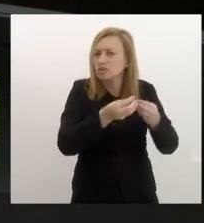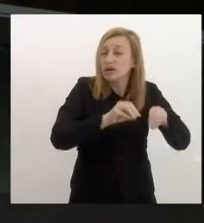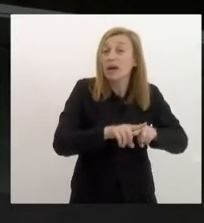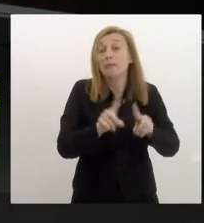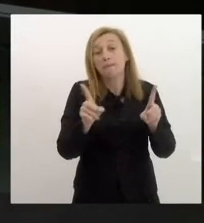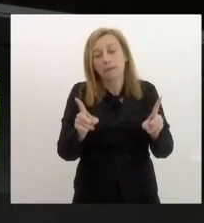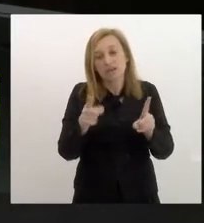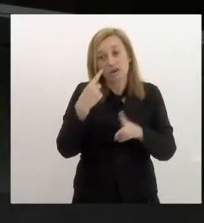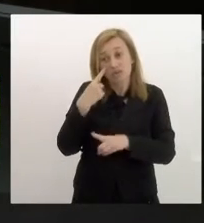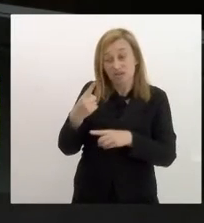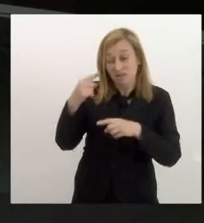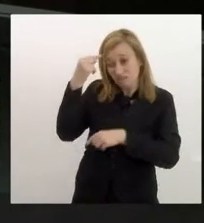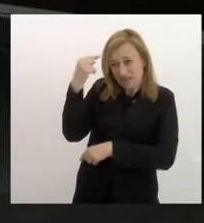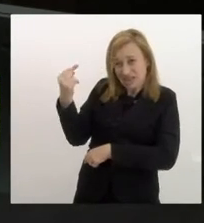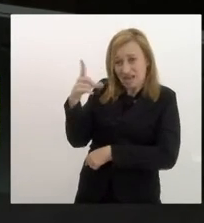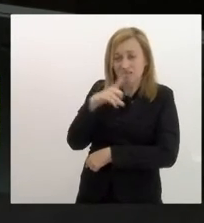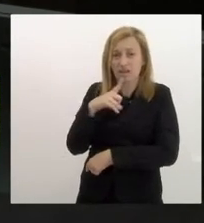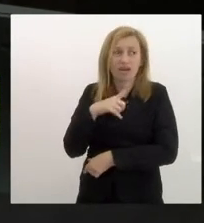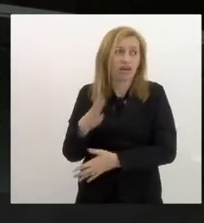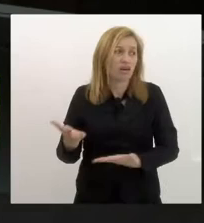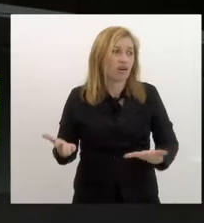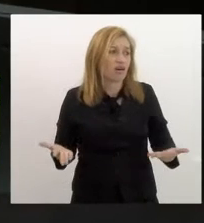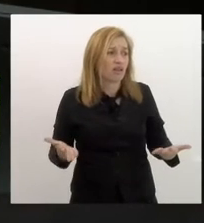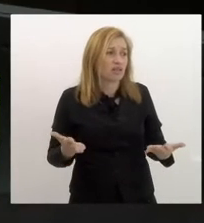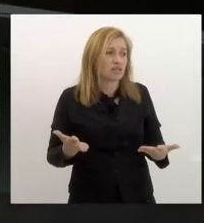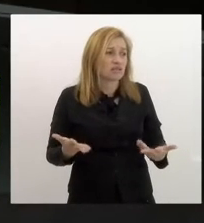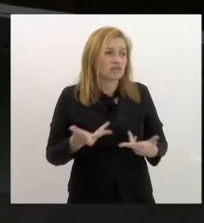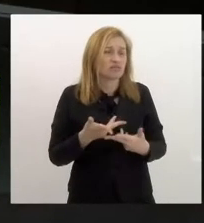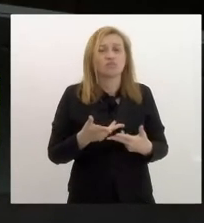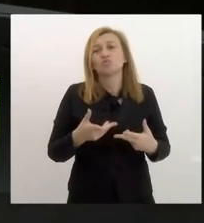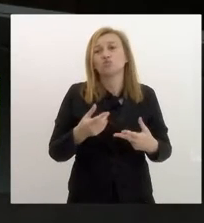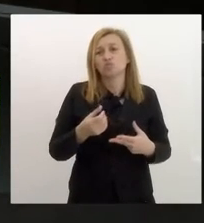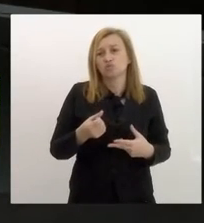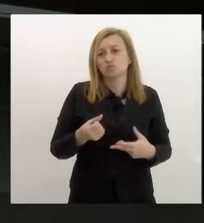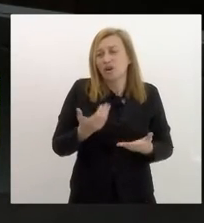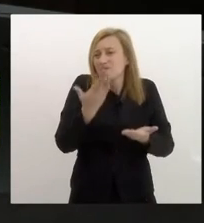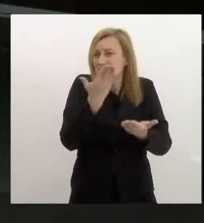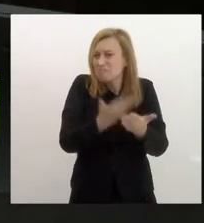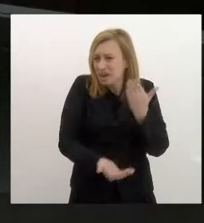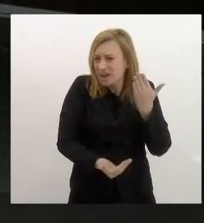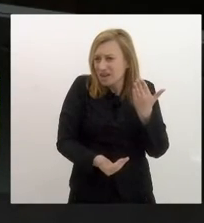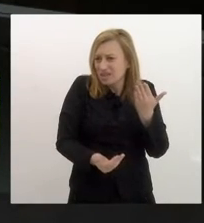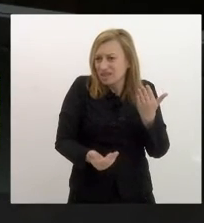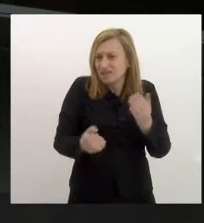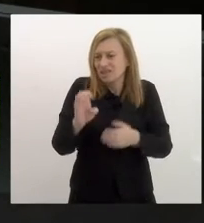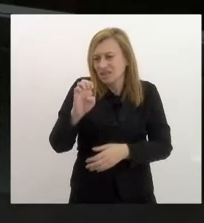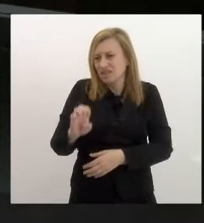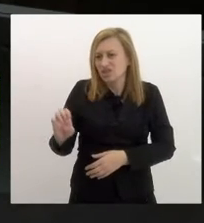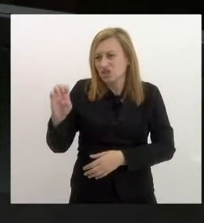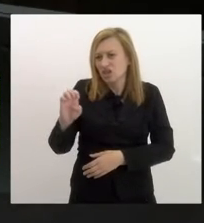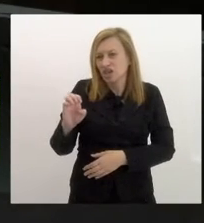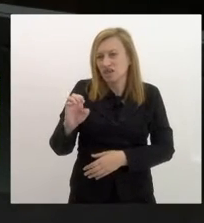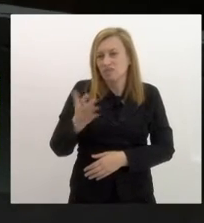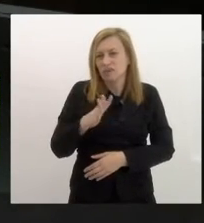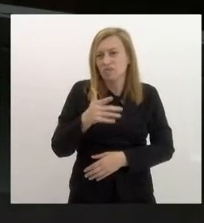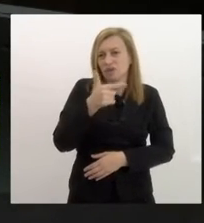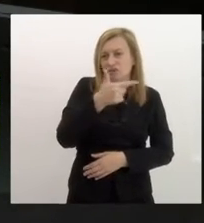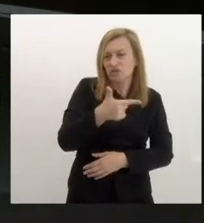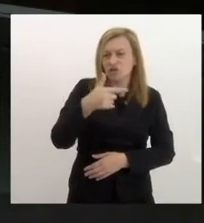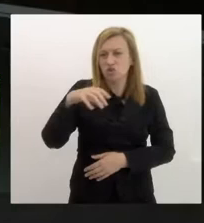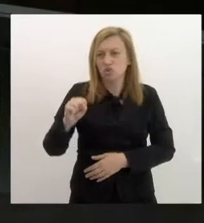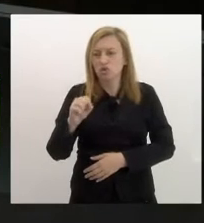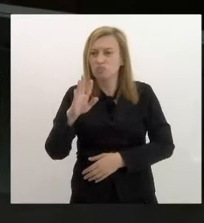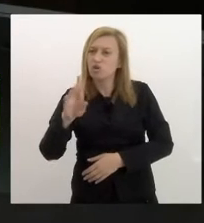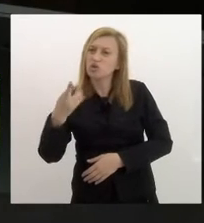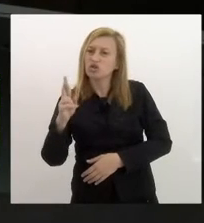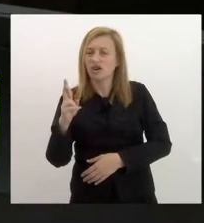mas para vocês terem uma ideia é o montante total de perdas dos Estados chega a 28 bilhões de